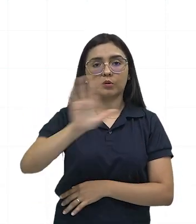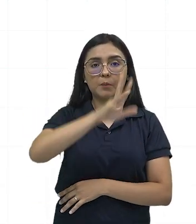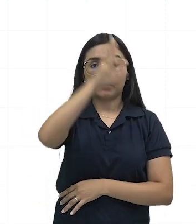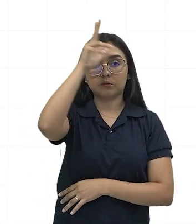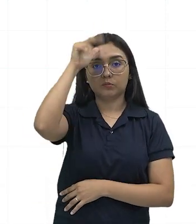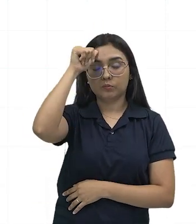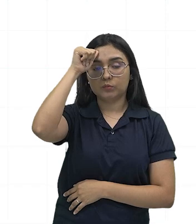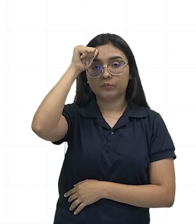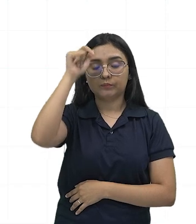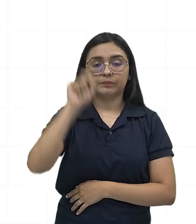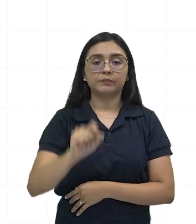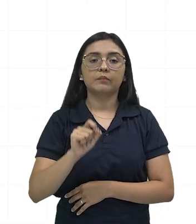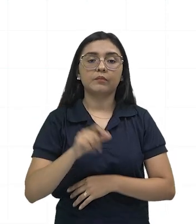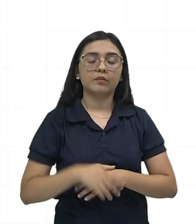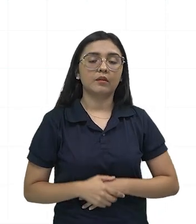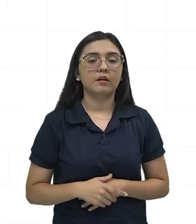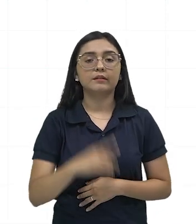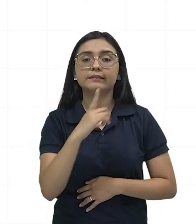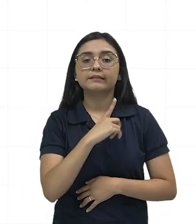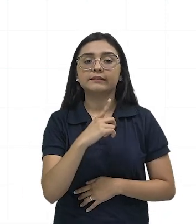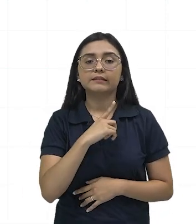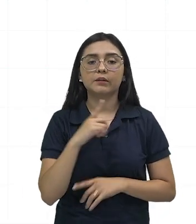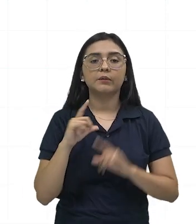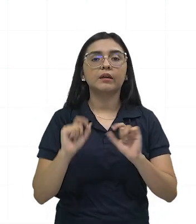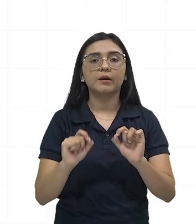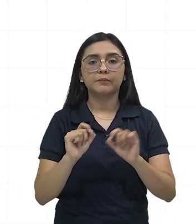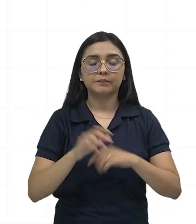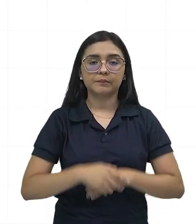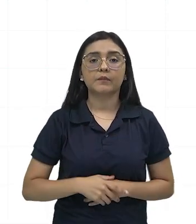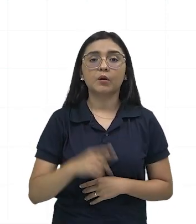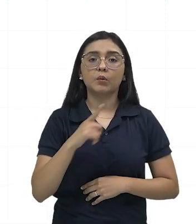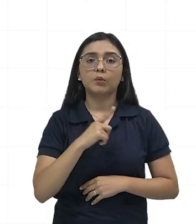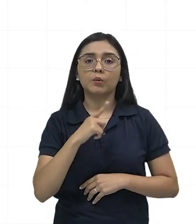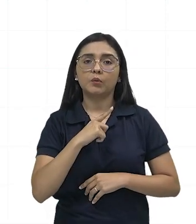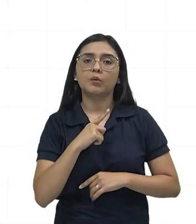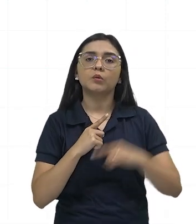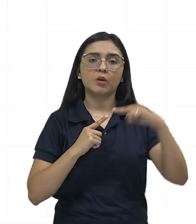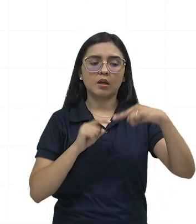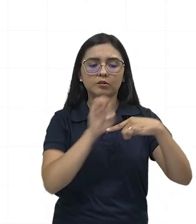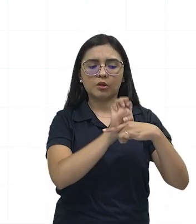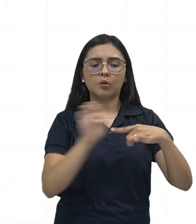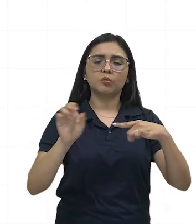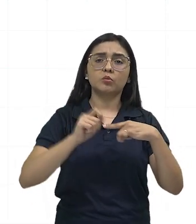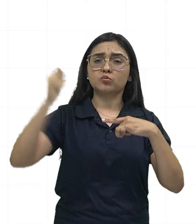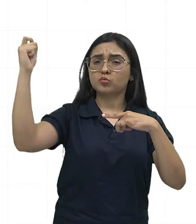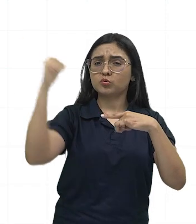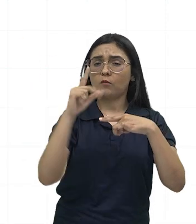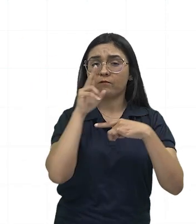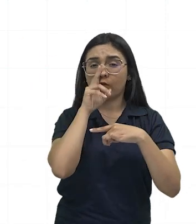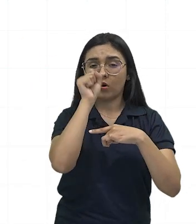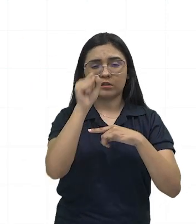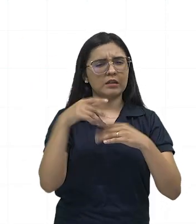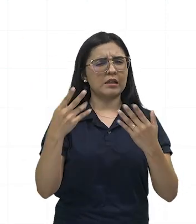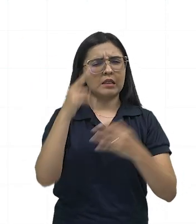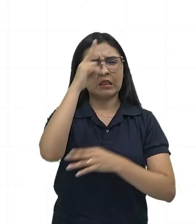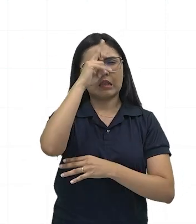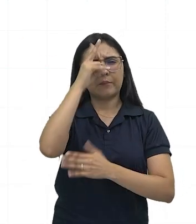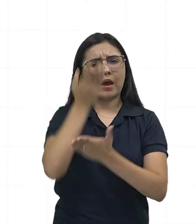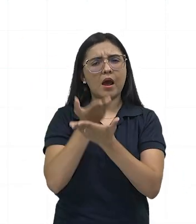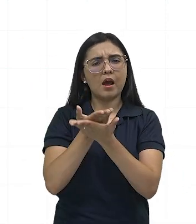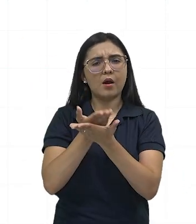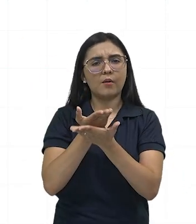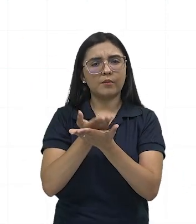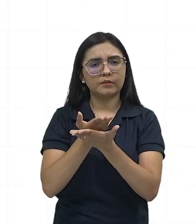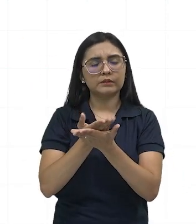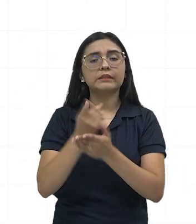no planeta, a gente tem uma incidência solar maior. Lembra das nossas aulas que nós temos